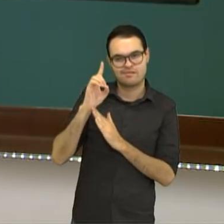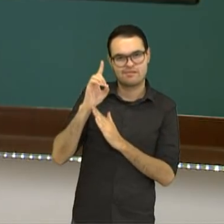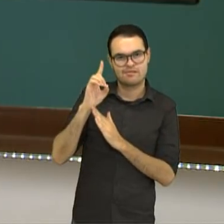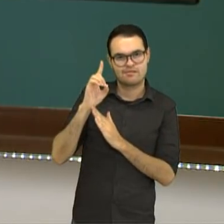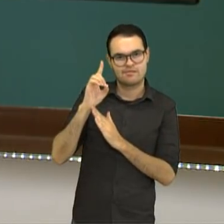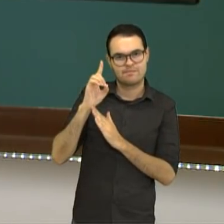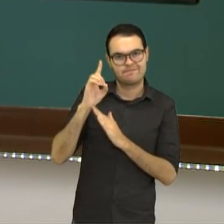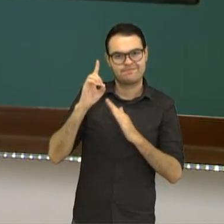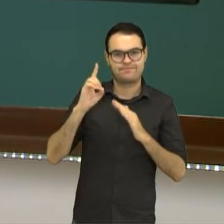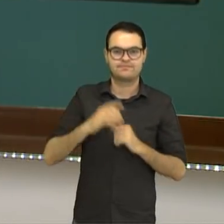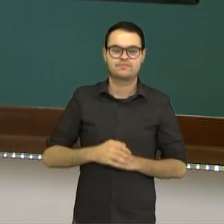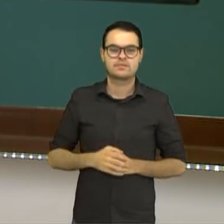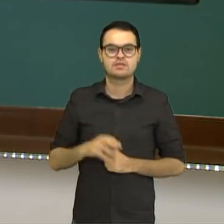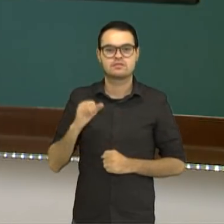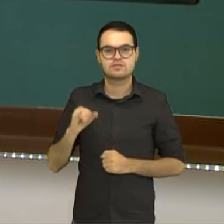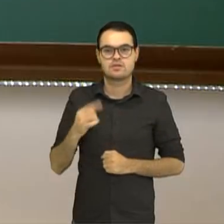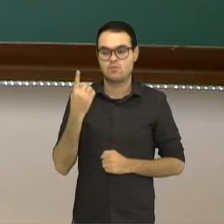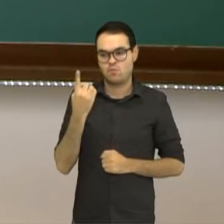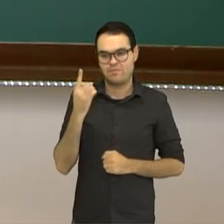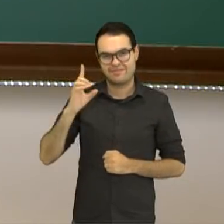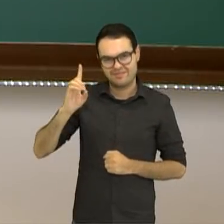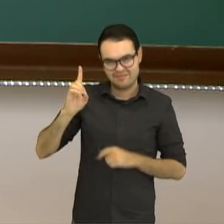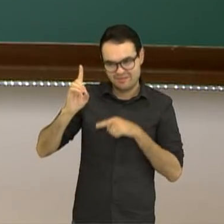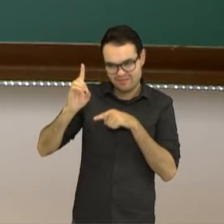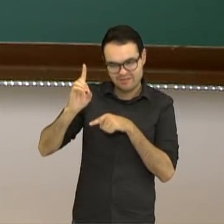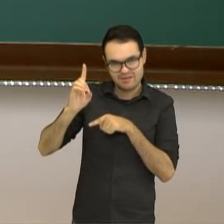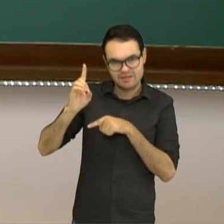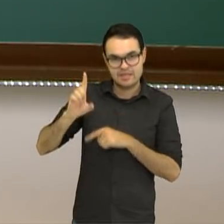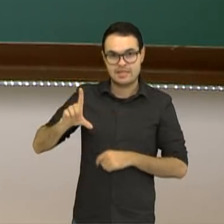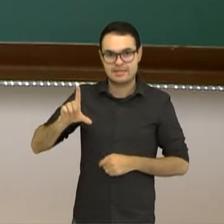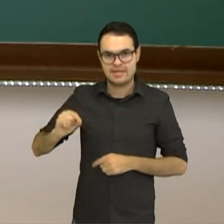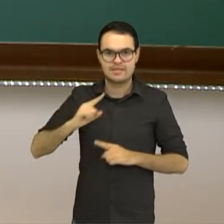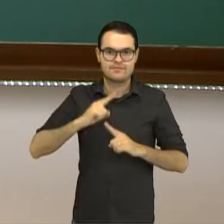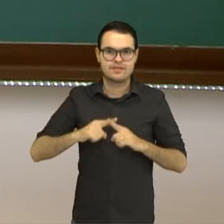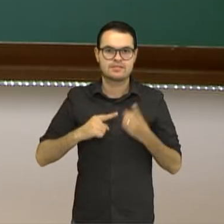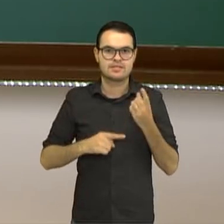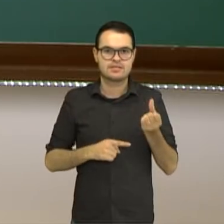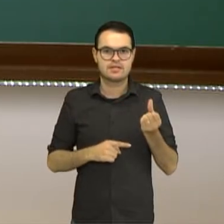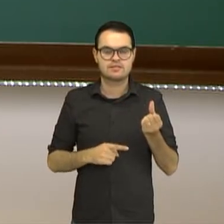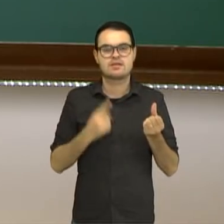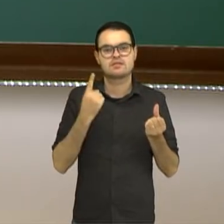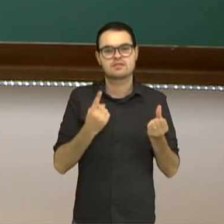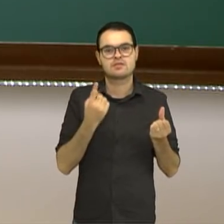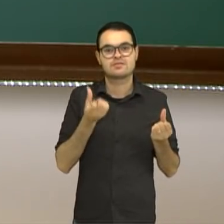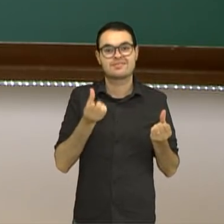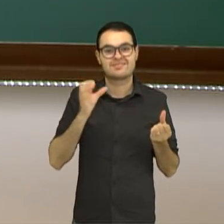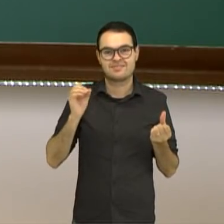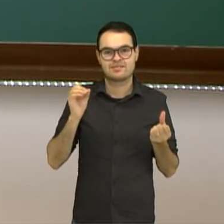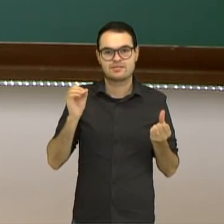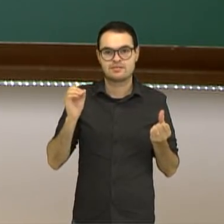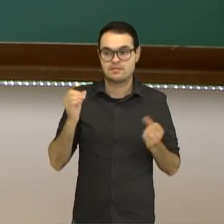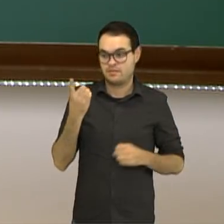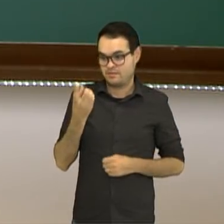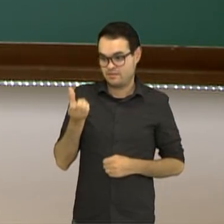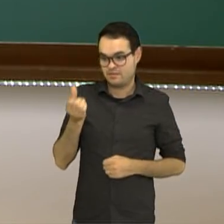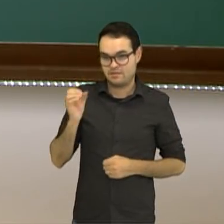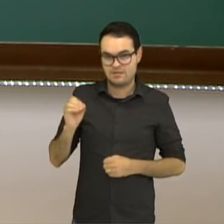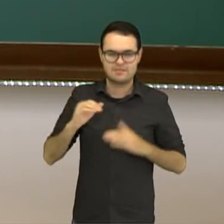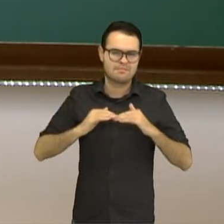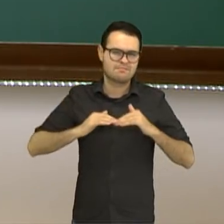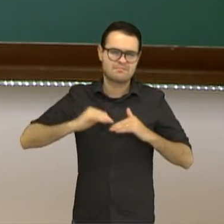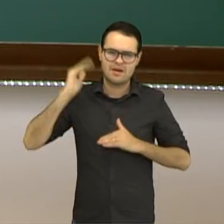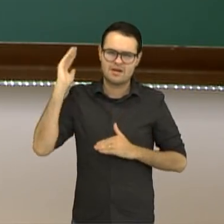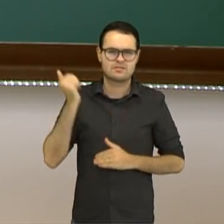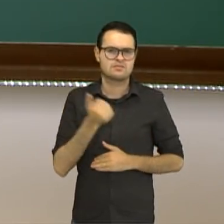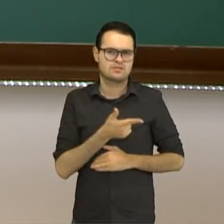com dezena. Se eu pôr uma dezena aqui, 10 vezes 16 vai dar 160. E o 160 é